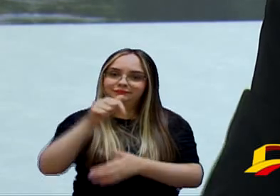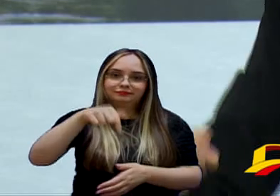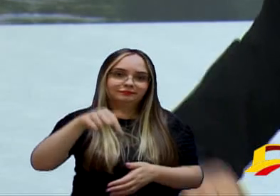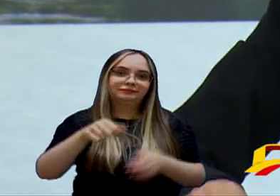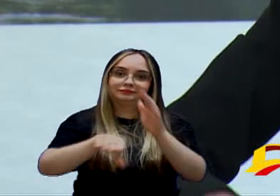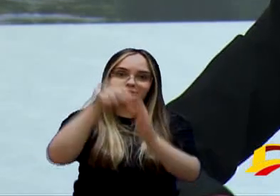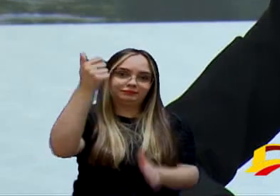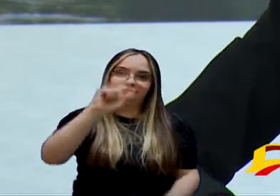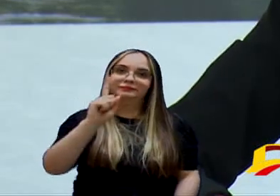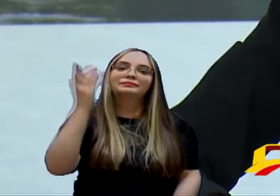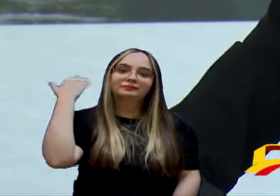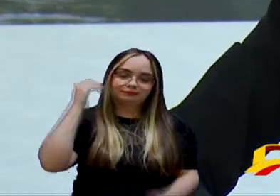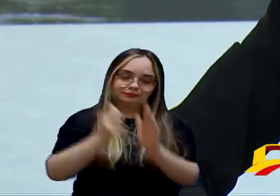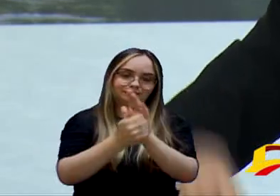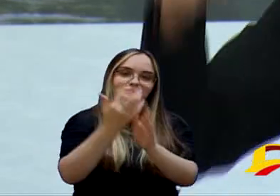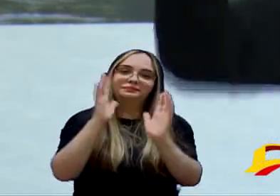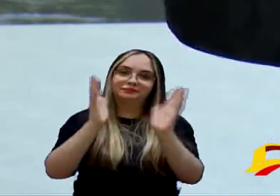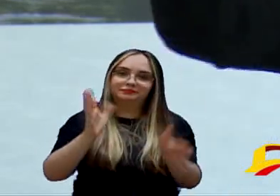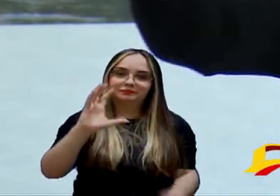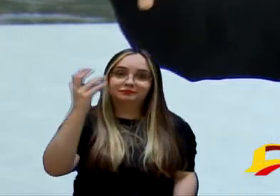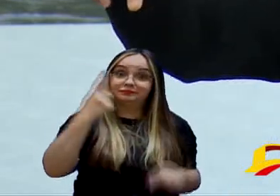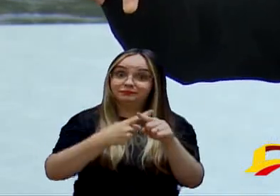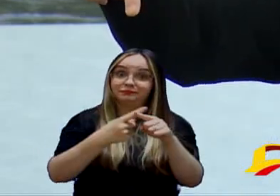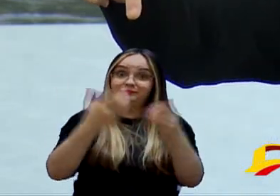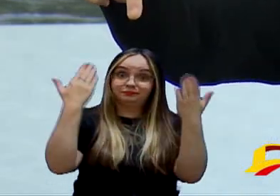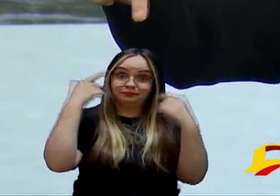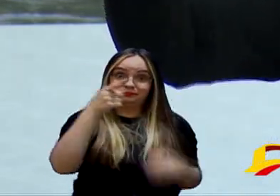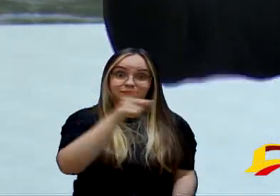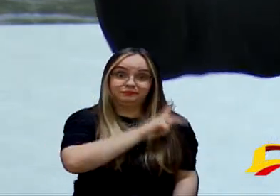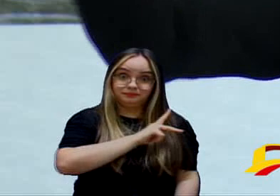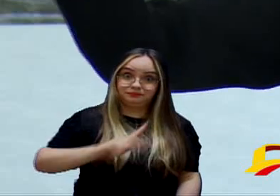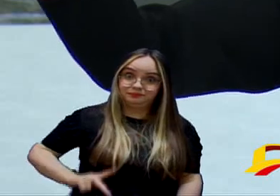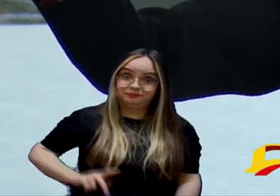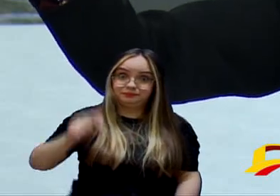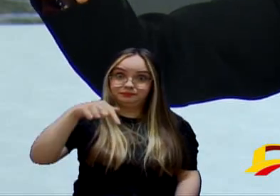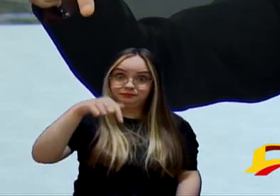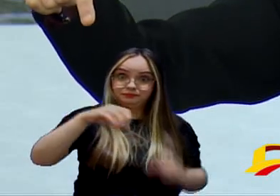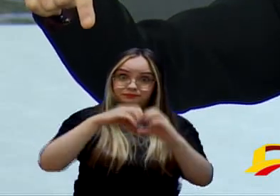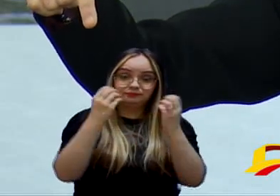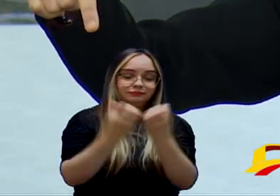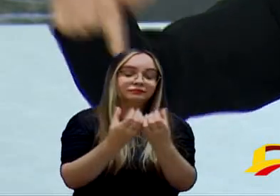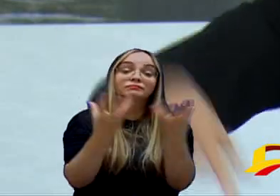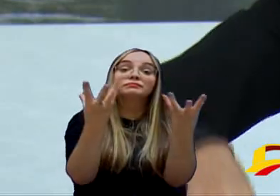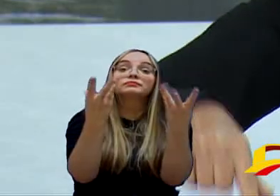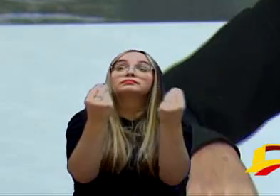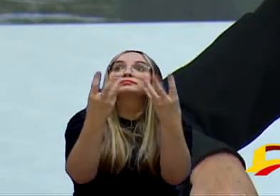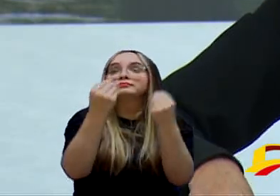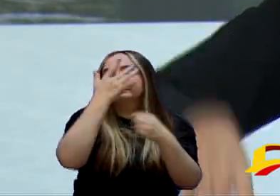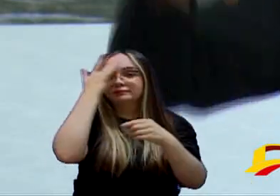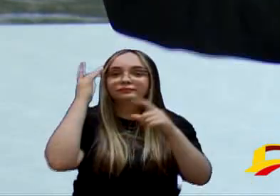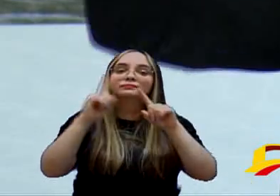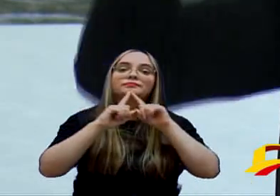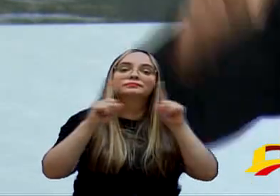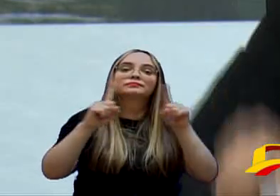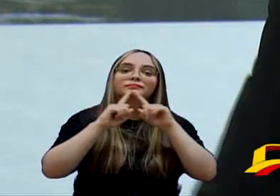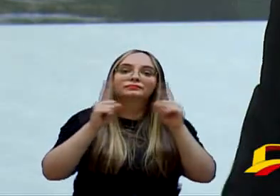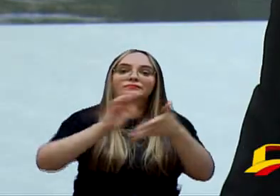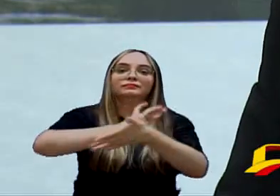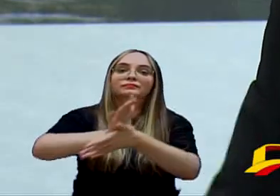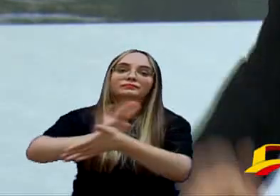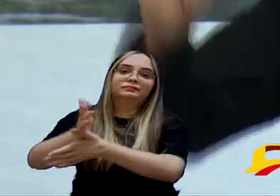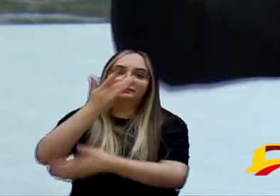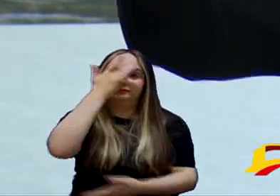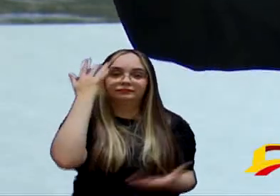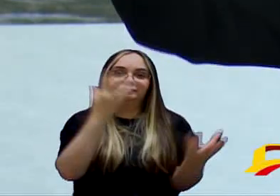na casa porque enquanto o vereador foi presidente da sua casa o que mais teve de denúncia é que ele humilhando